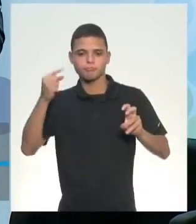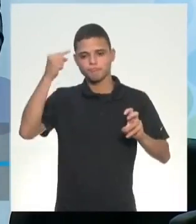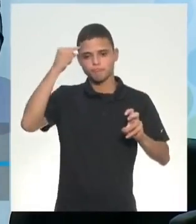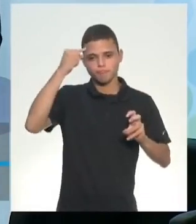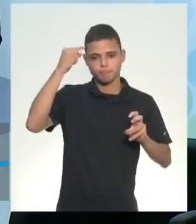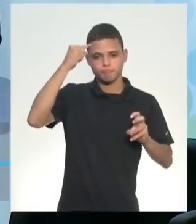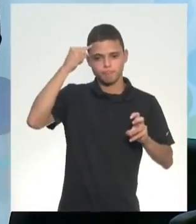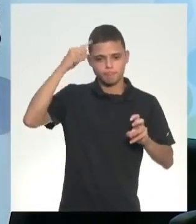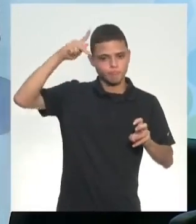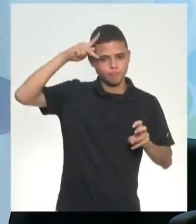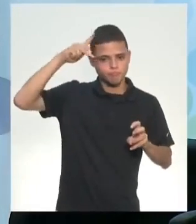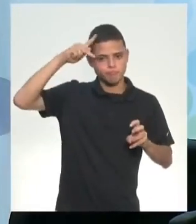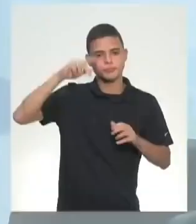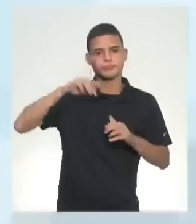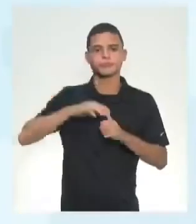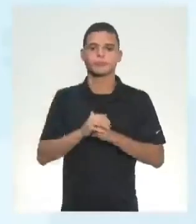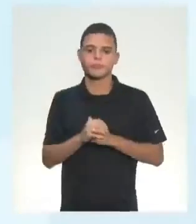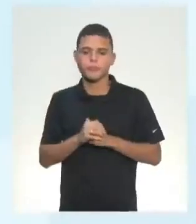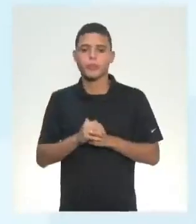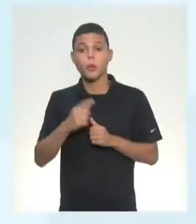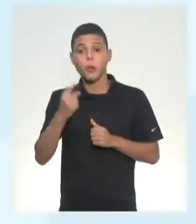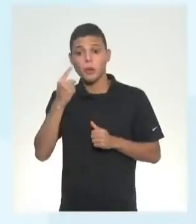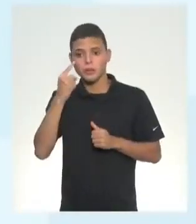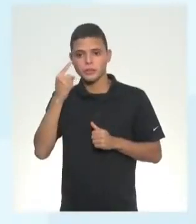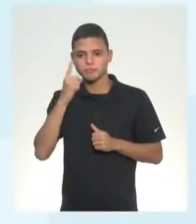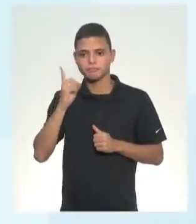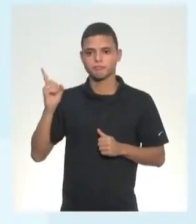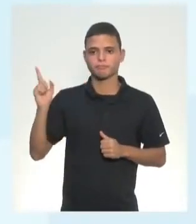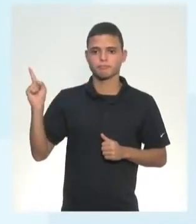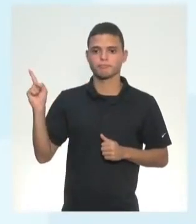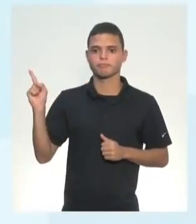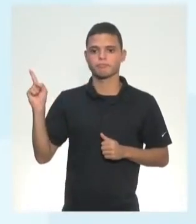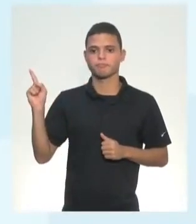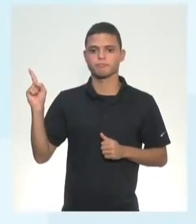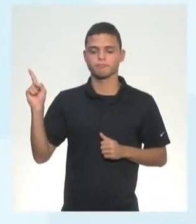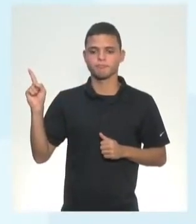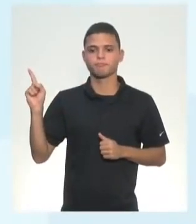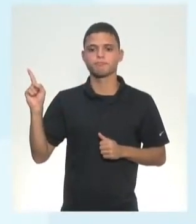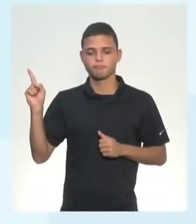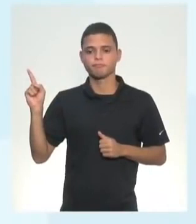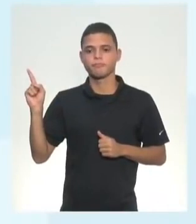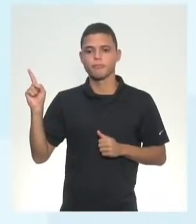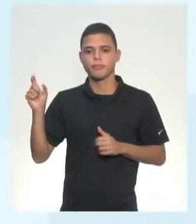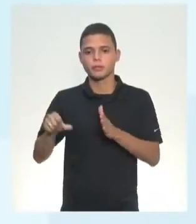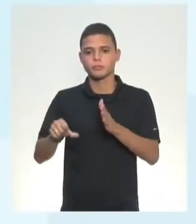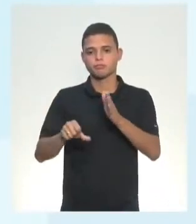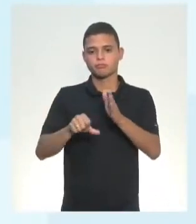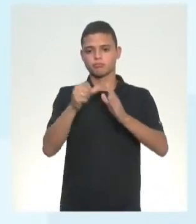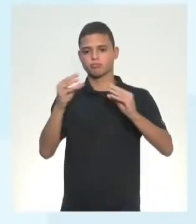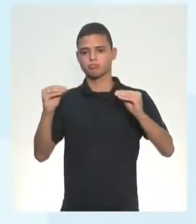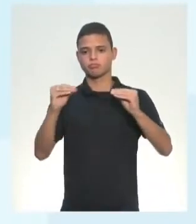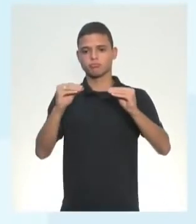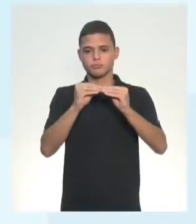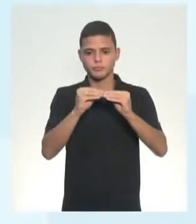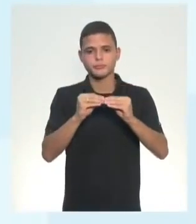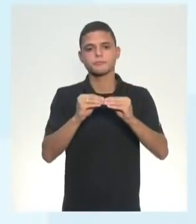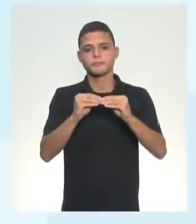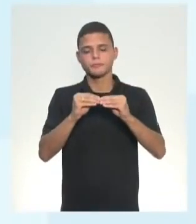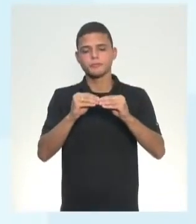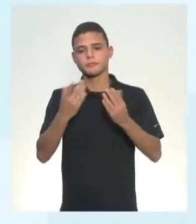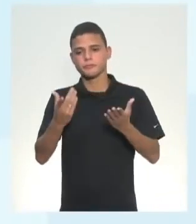tentar ler um trecho aqui de Machado de Assis. Vamos lá para o primeiro beijo. Tinha 17 anos.